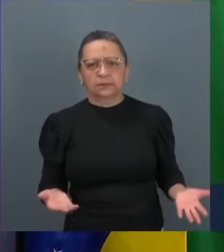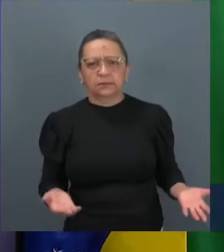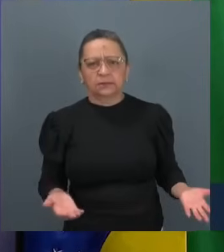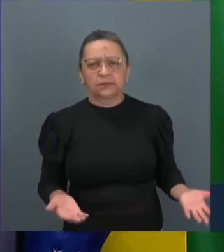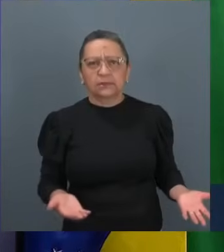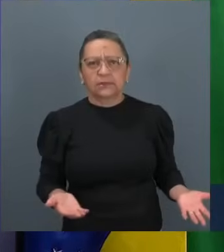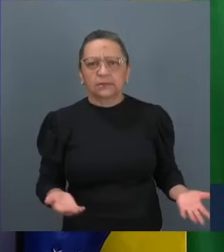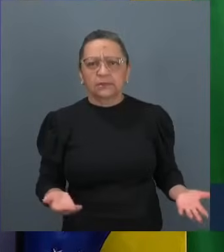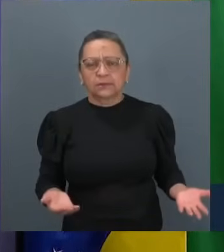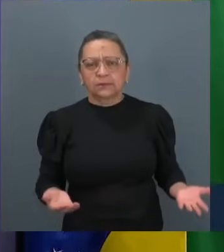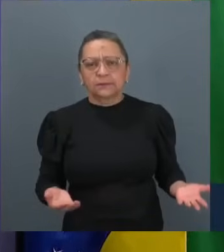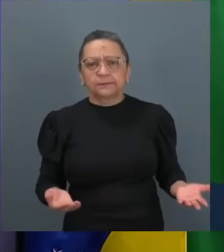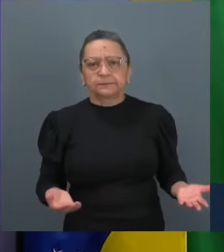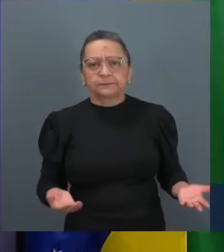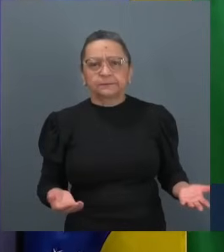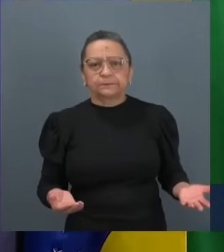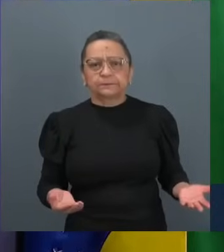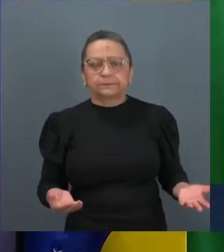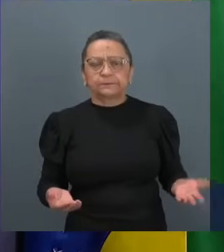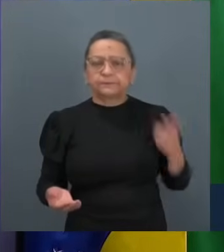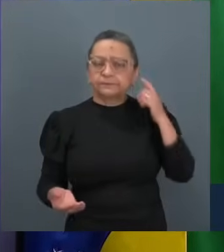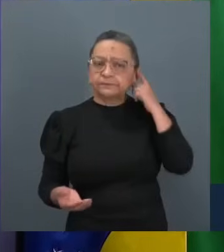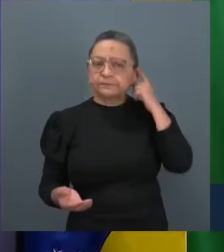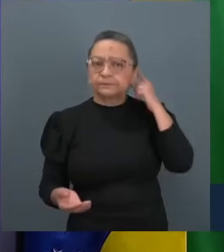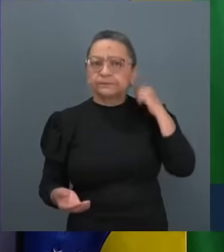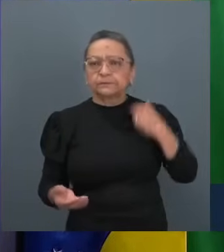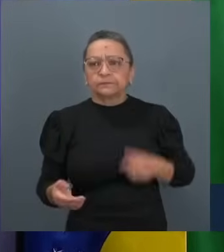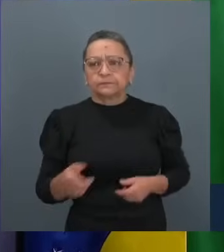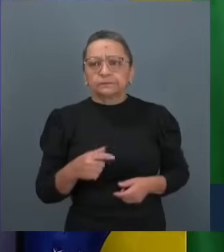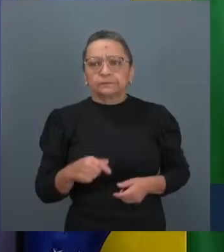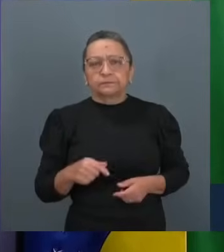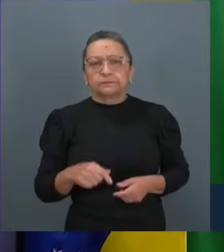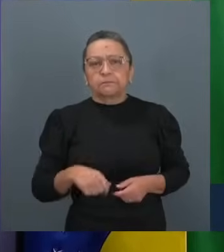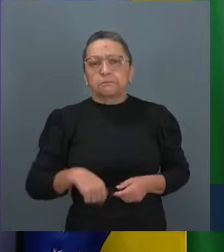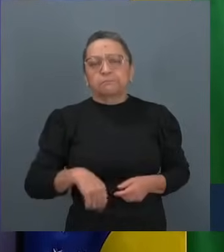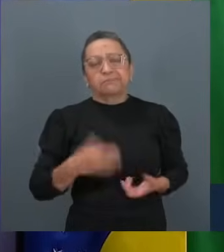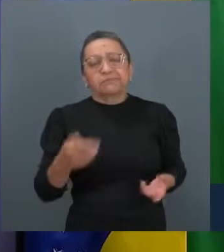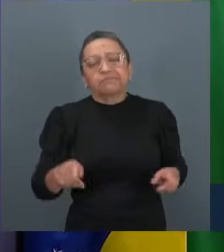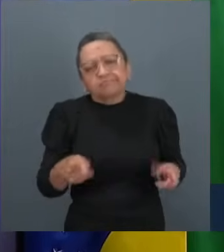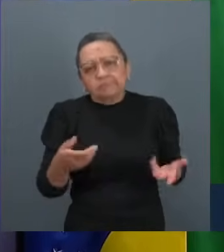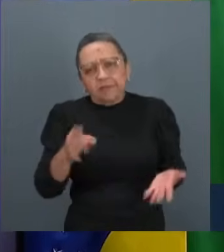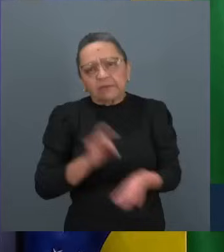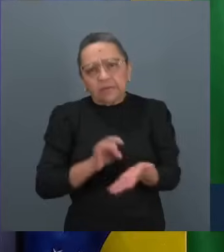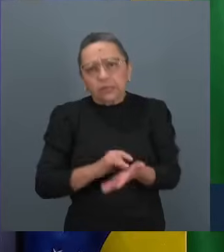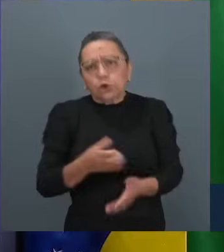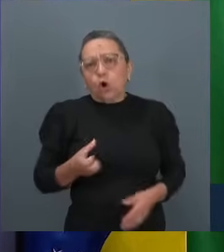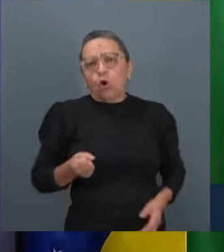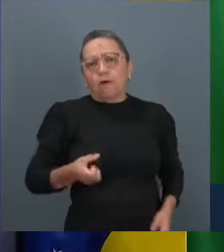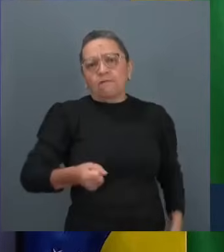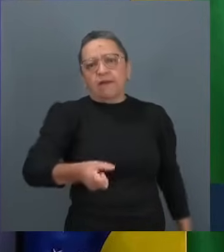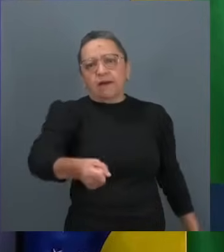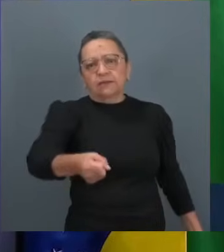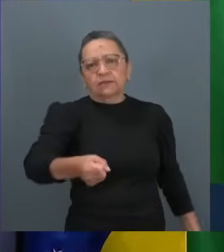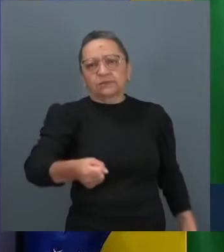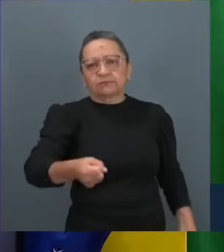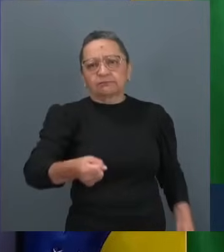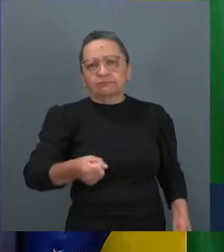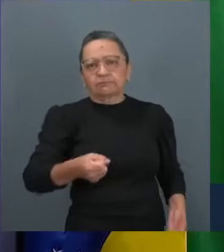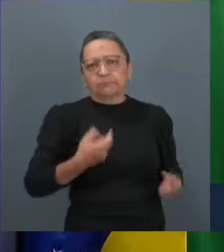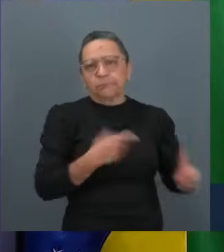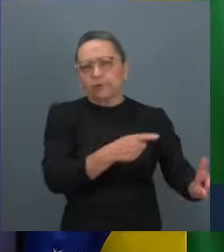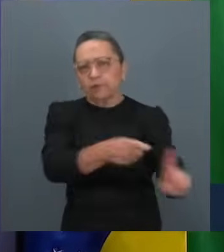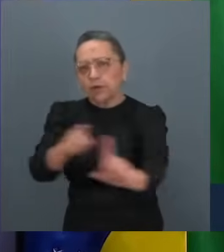da forma mais covarde com os